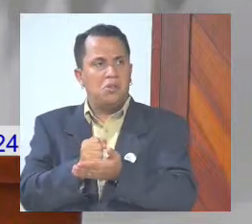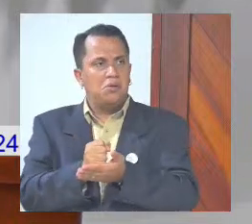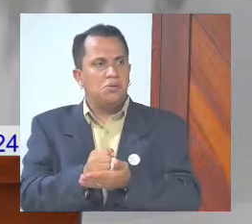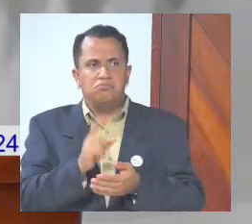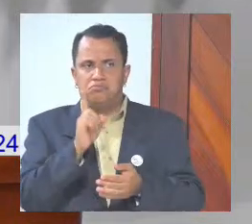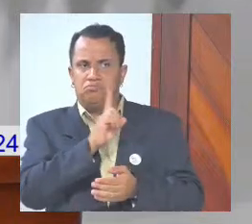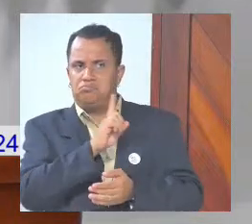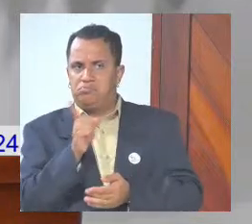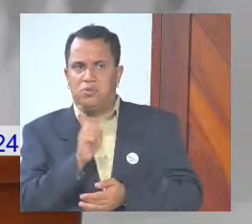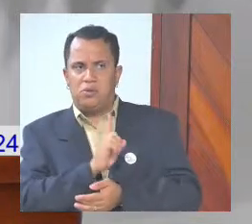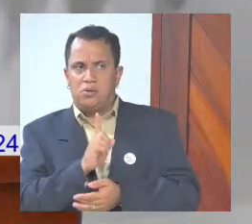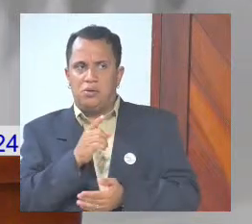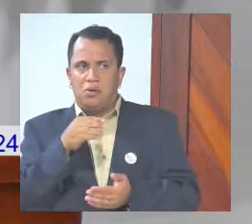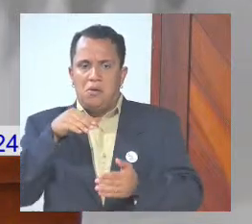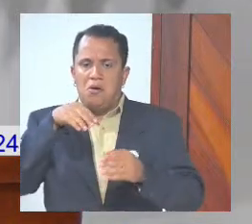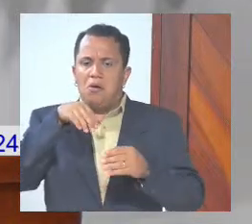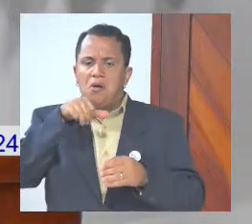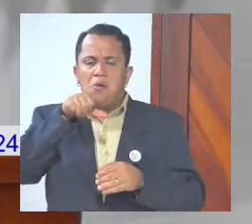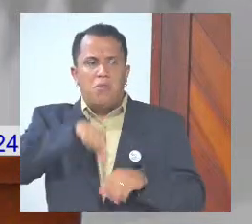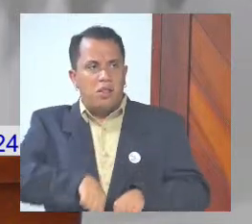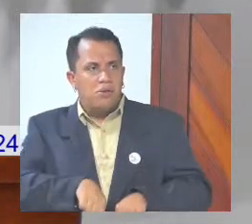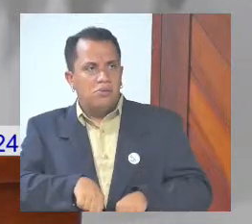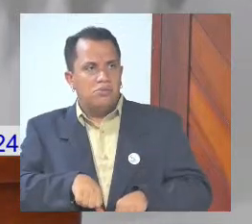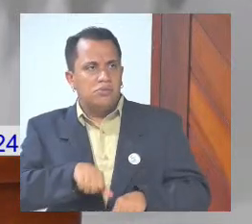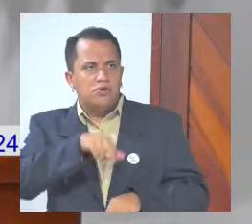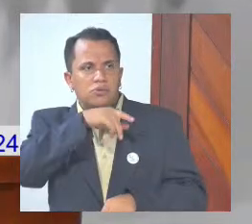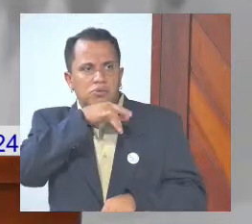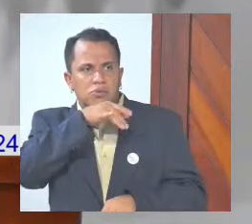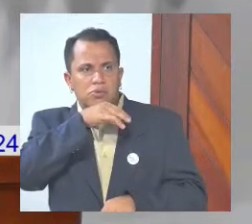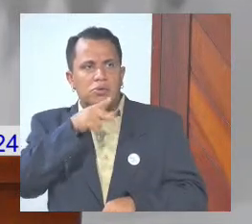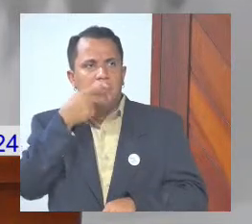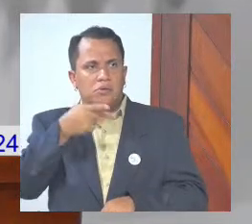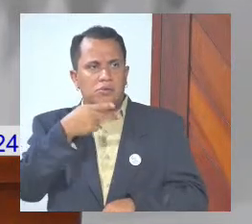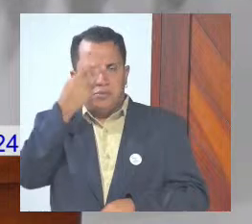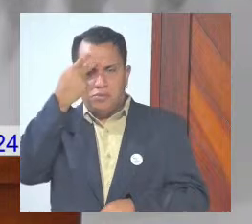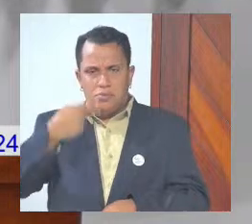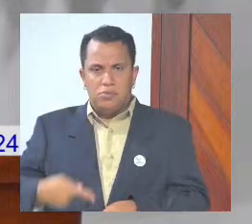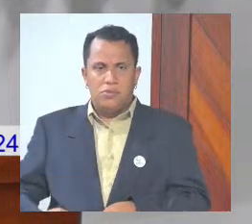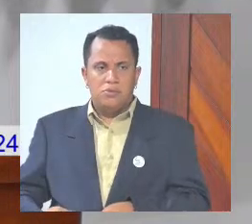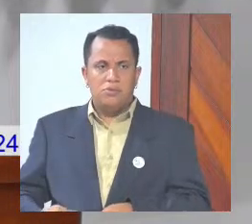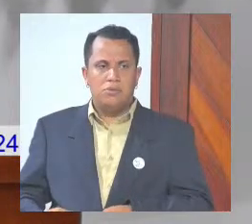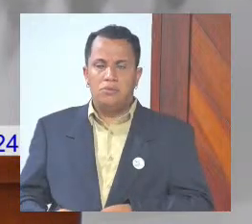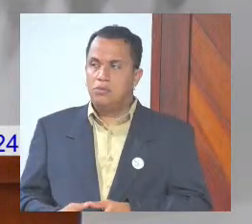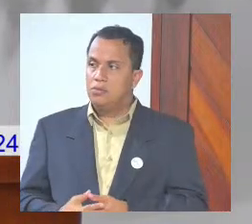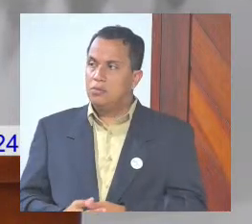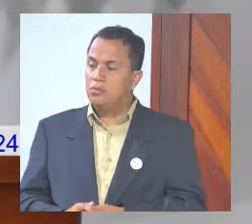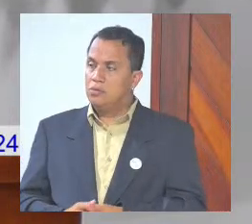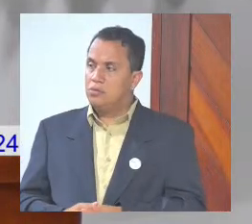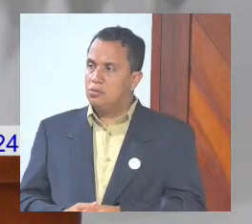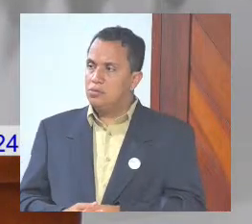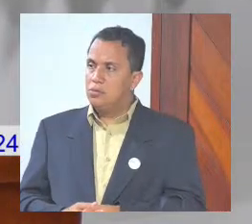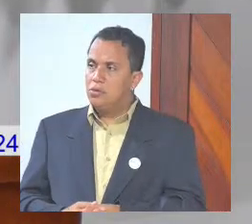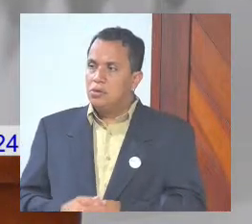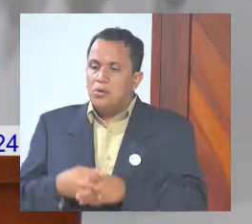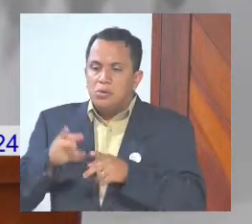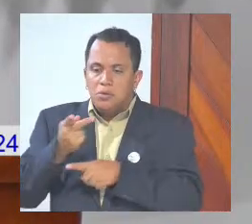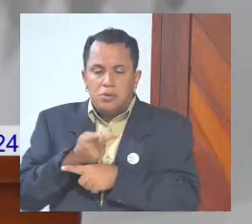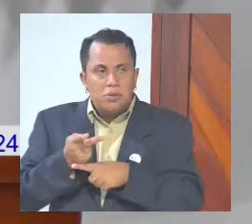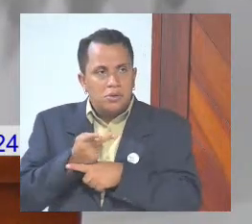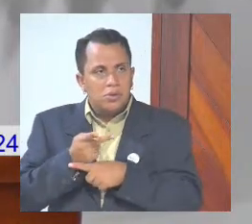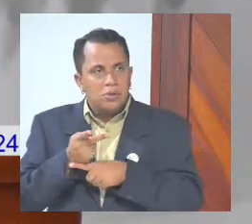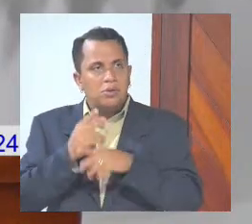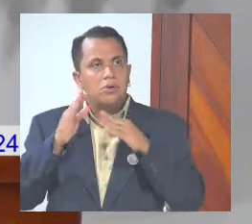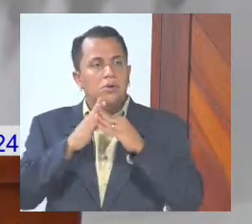viesse prejudicar a população do município de Pinheiro. Falo com muita propriedade e muita convicção. Pode procurar nos anais